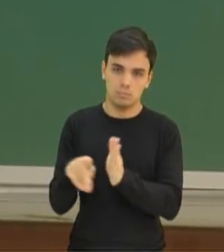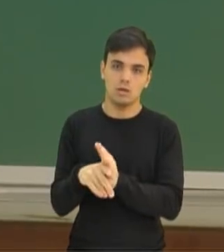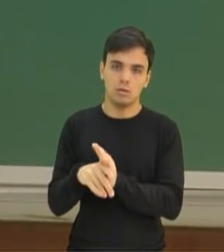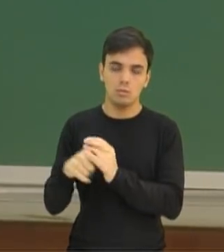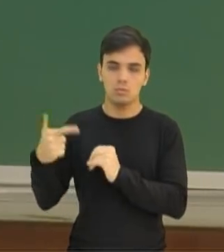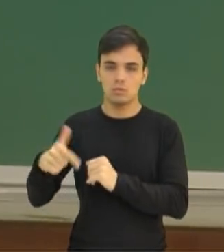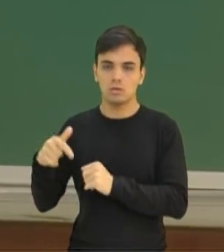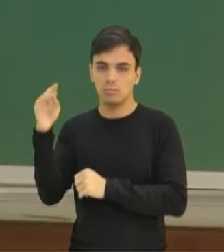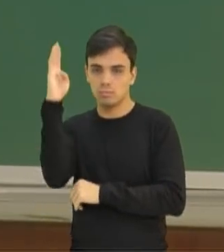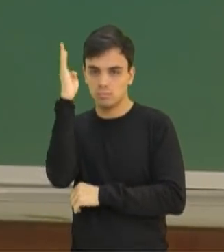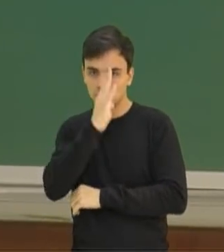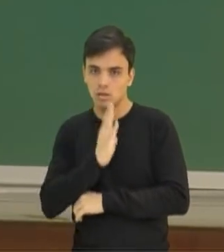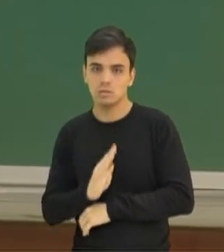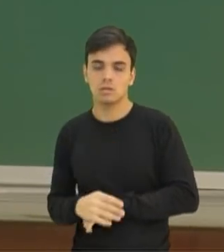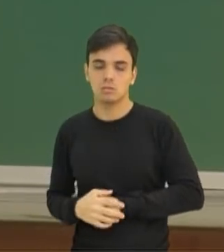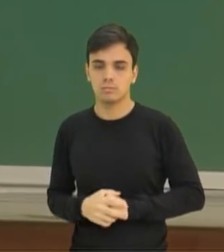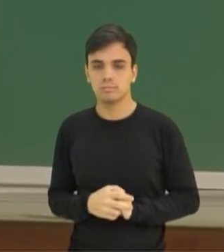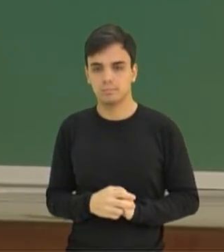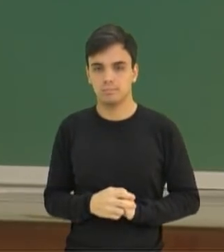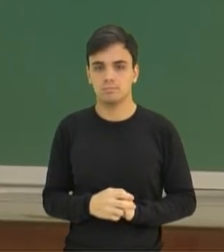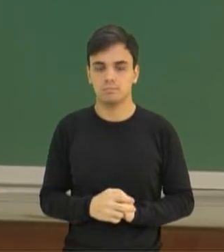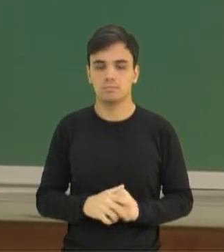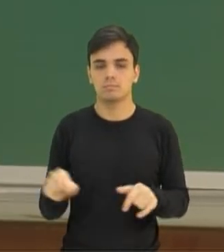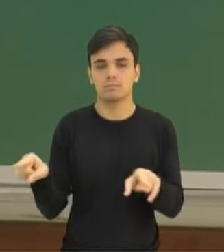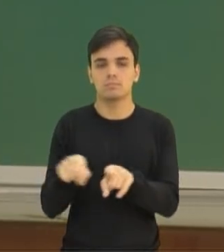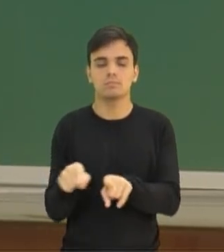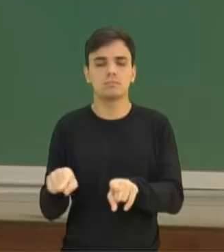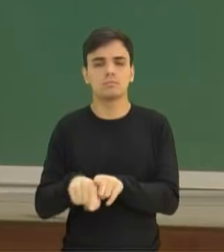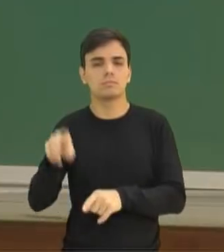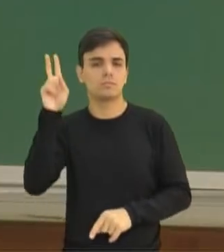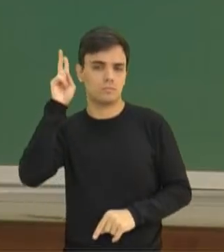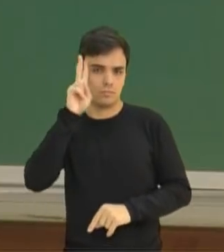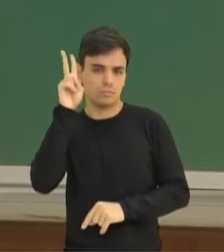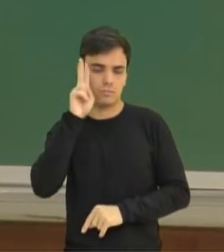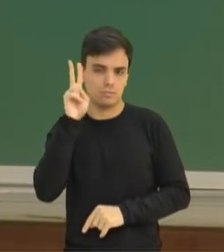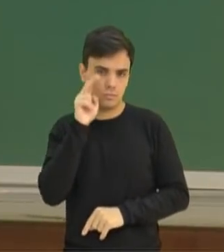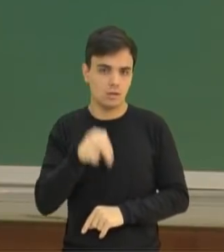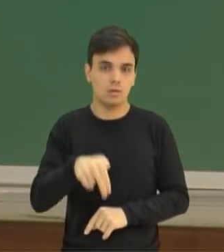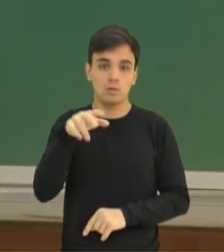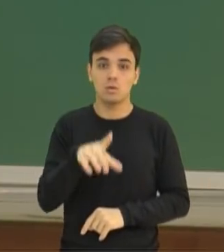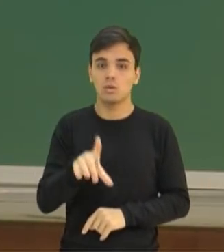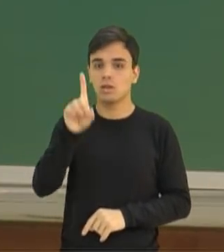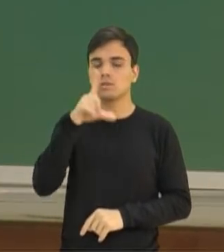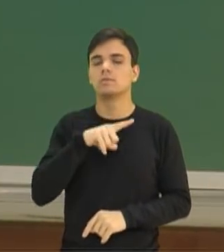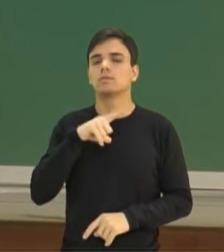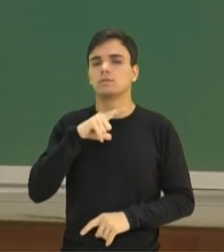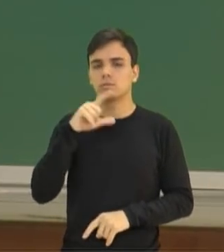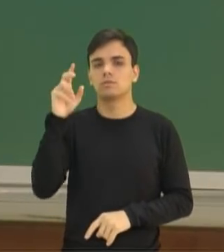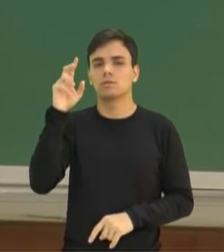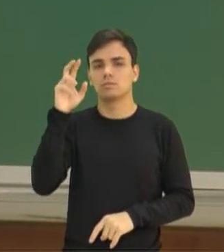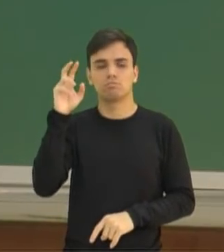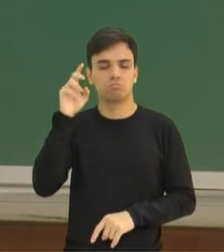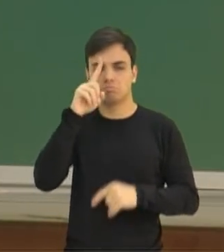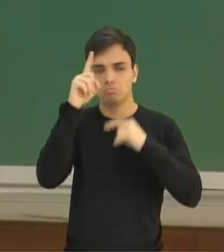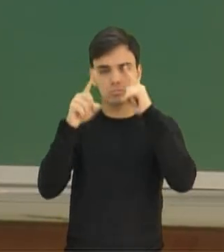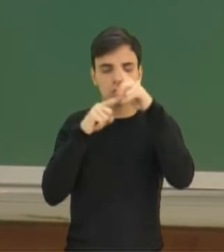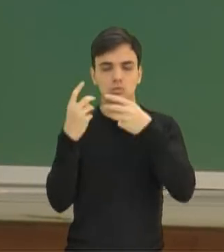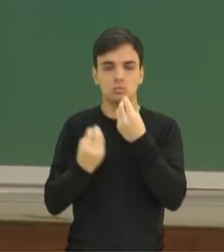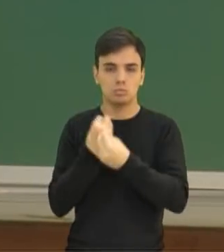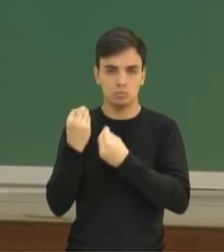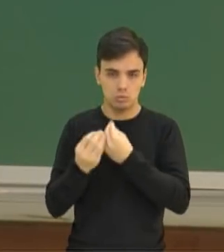do Brasil, certo? E o Nordeste, lembra que a gente falou lá que estava despontando essa ideia ali da industrialização